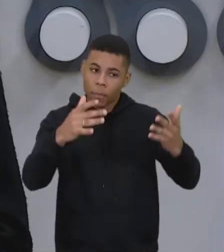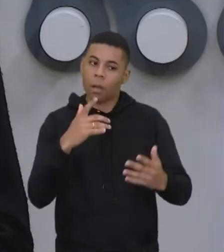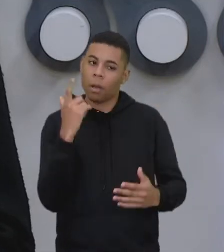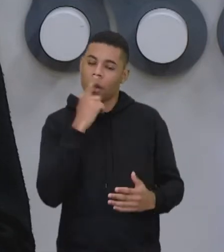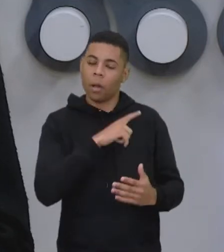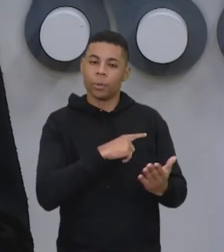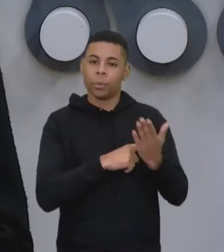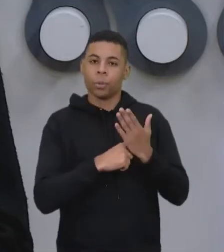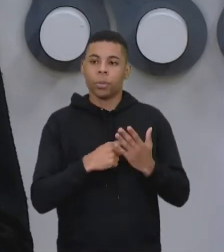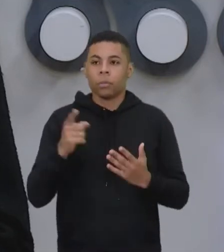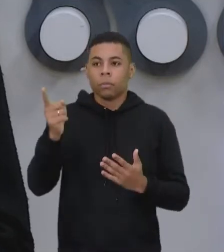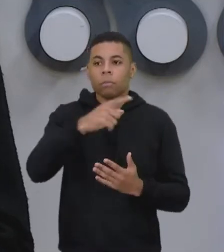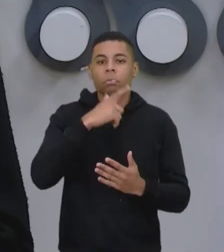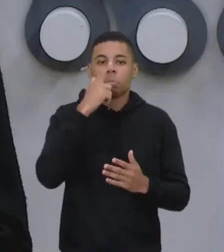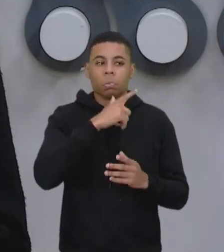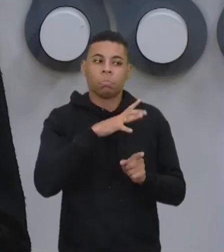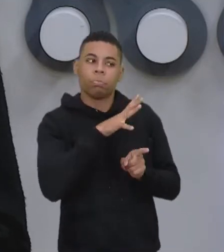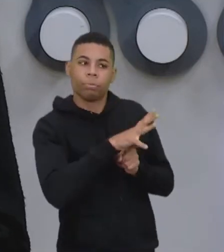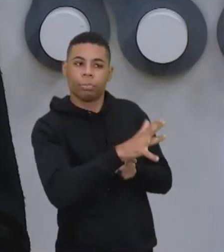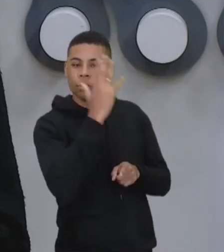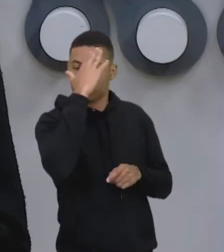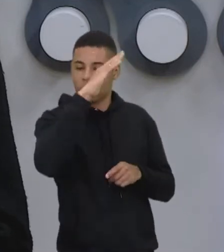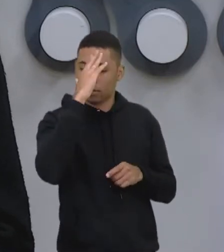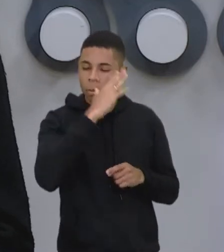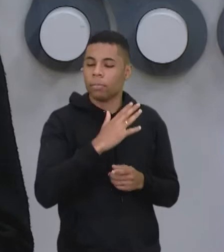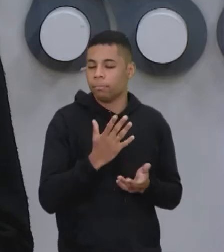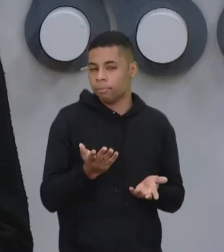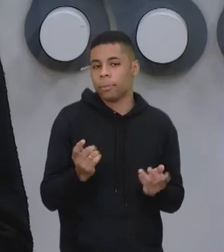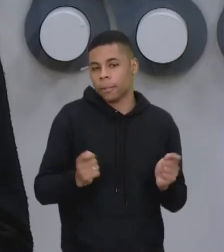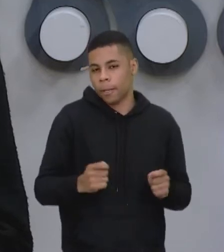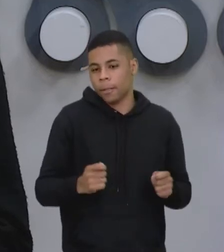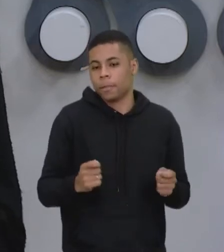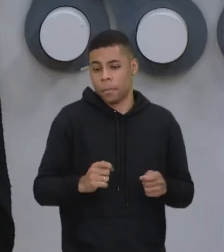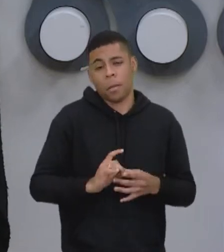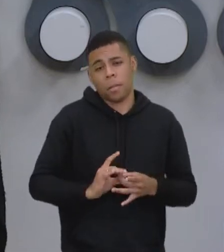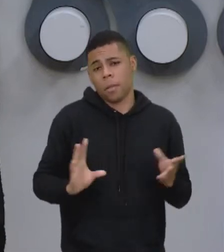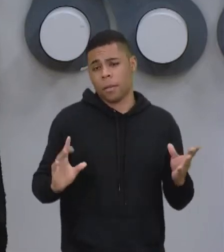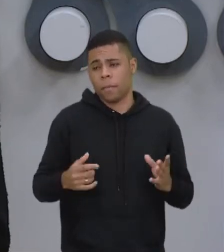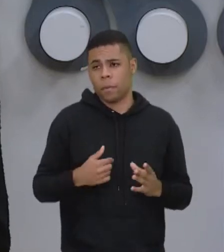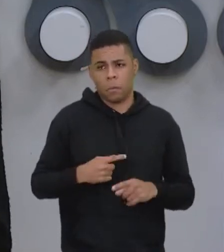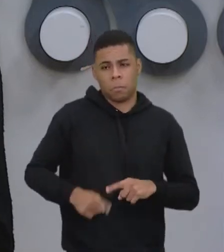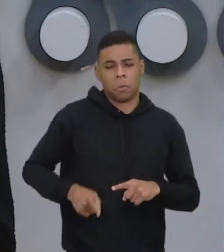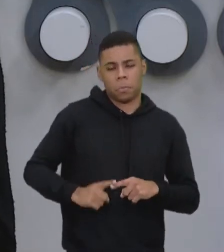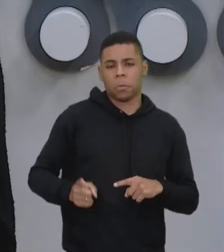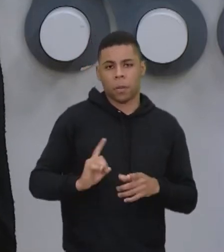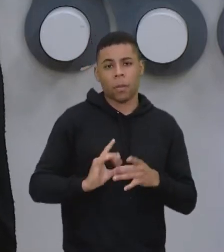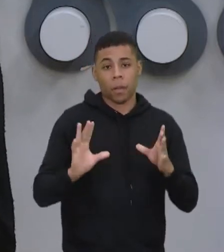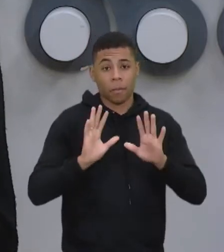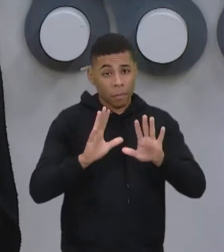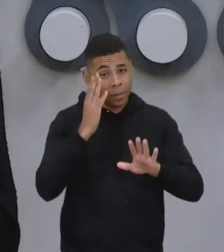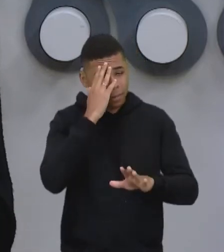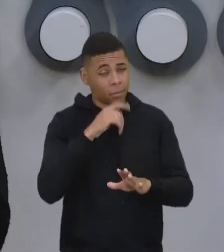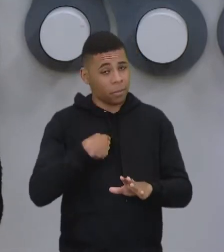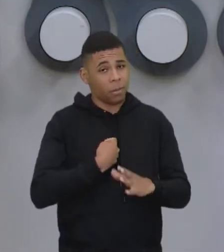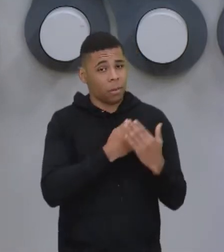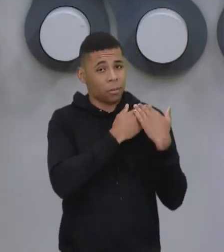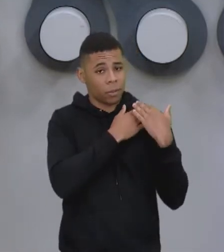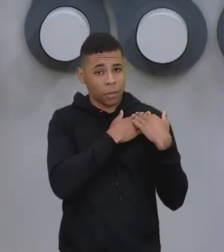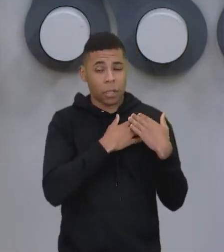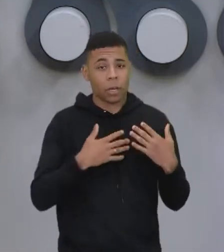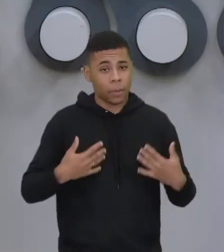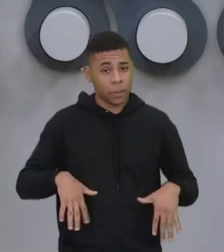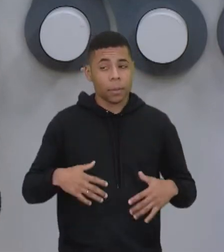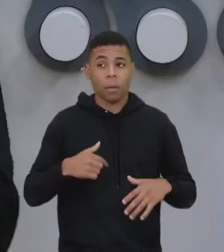aí a partir disso a gente vai conseguindo entender agora quais são a complexibilidade disso, né? E perceber como